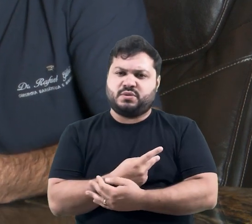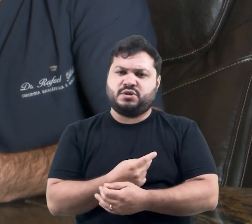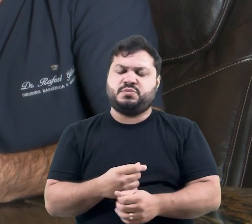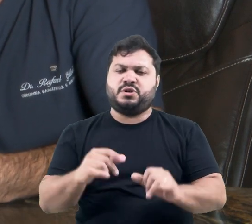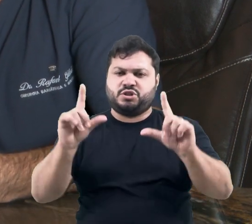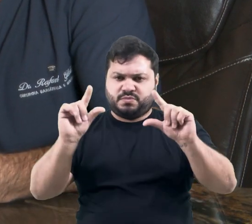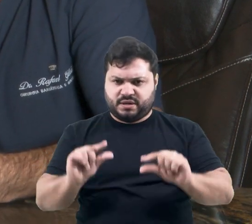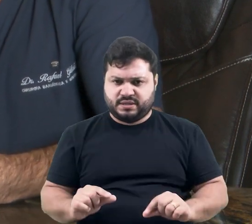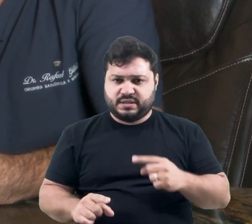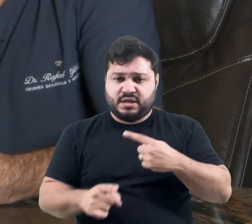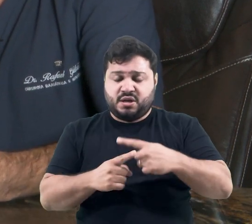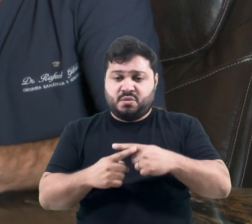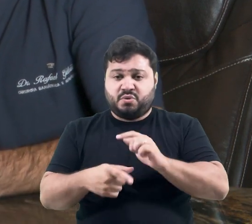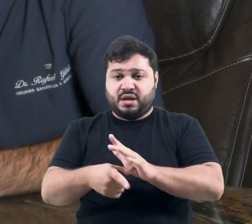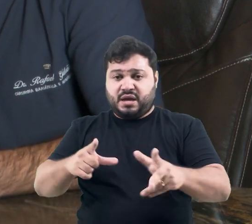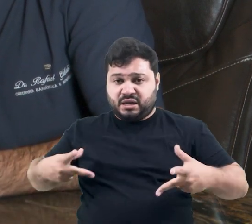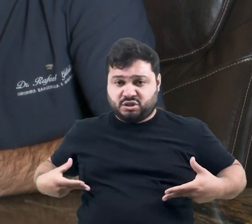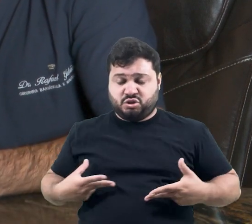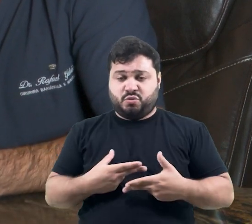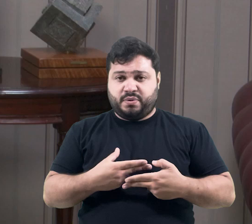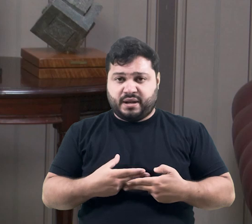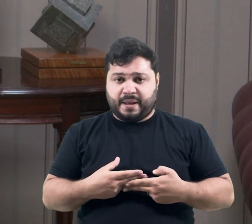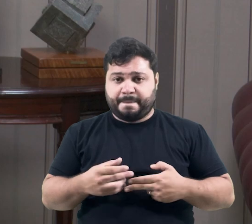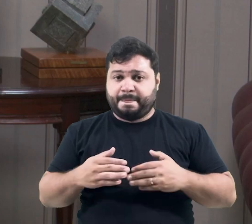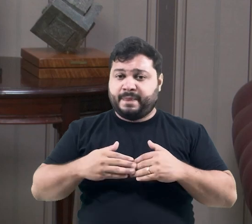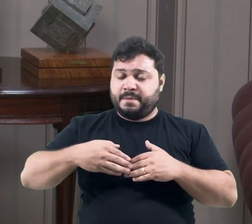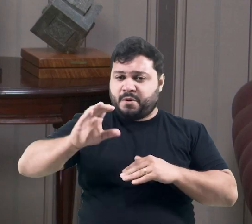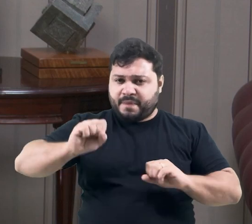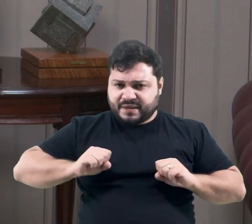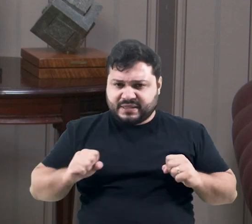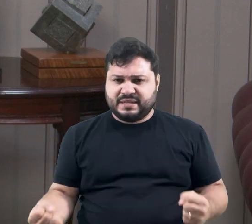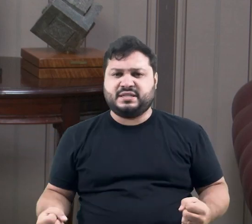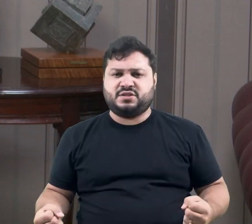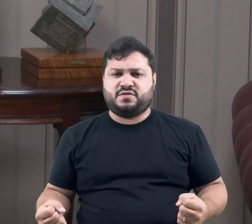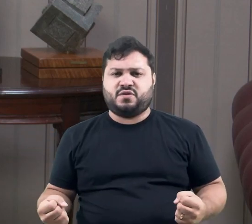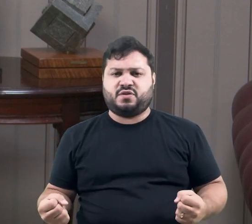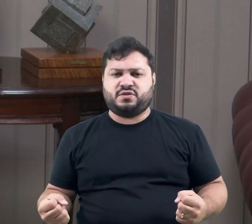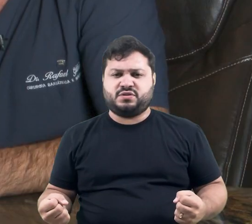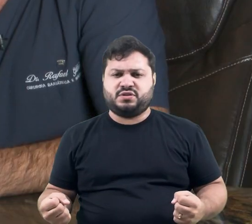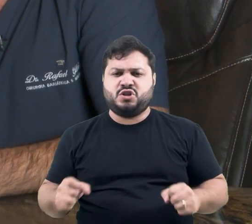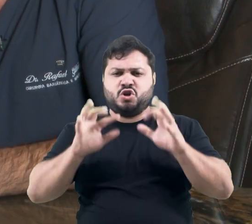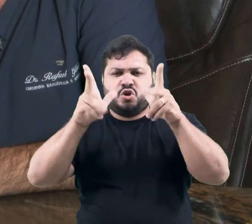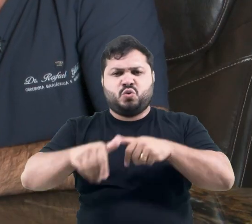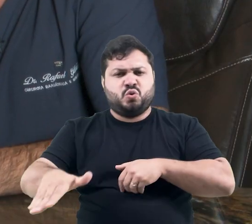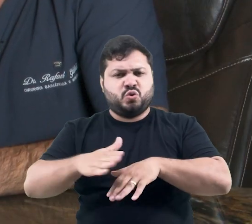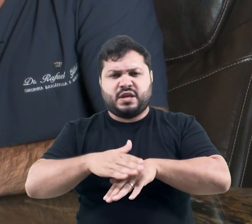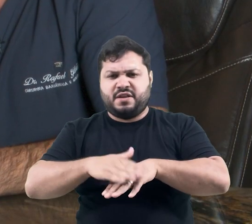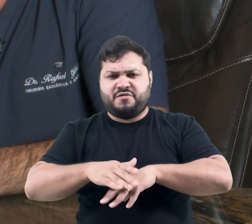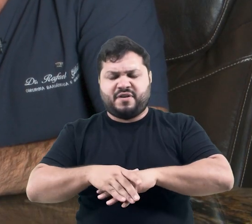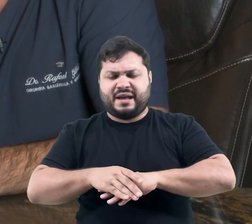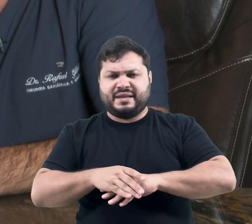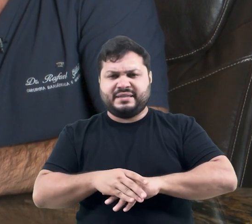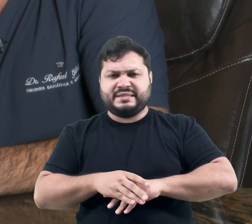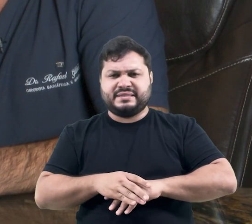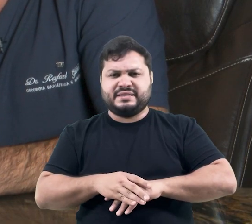consequentemente, ele vai emagrecer. Porque antes de operar, por mais que ele se esforce, tudo que ele